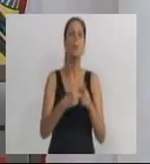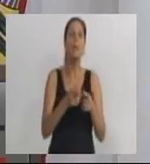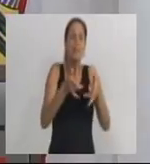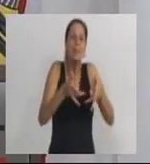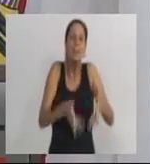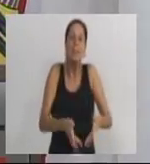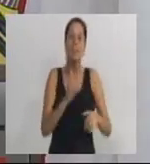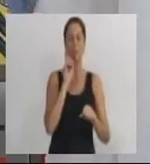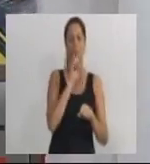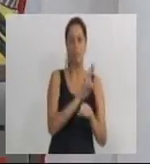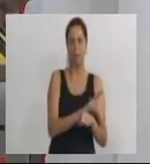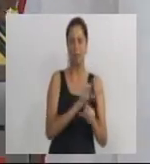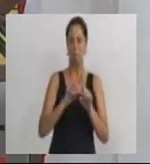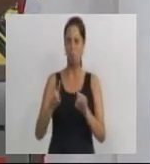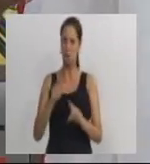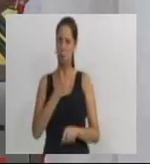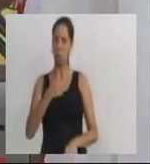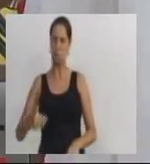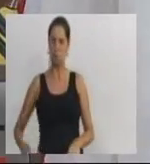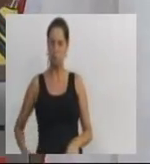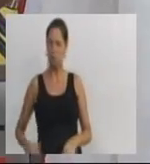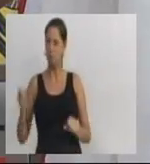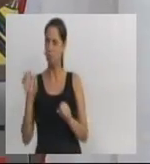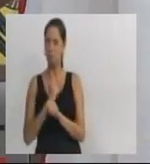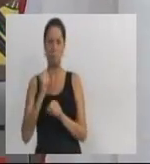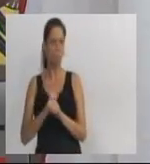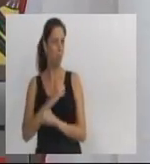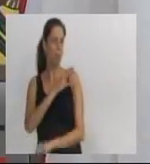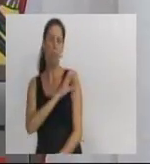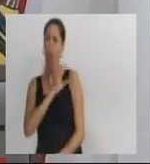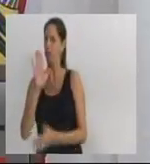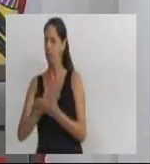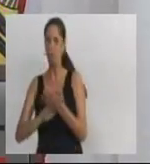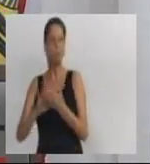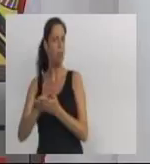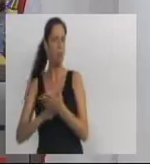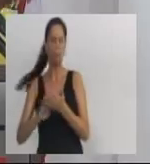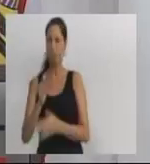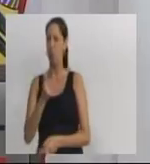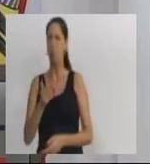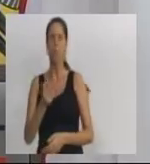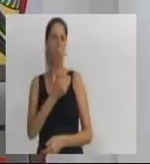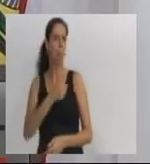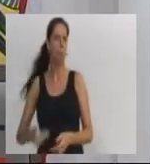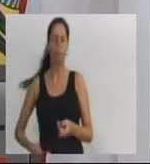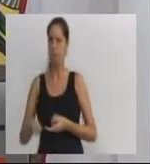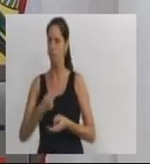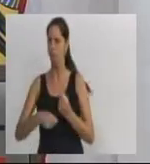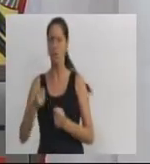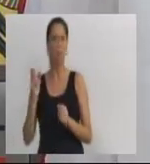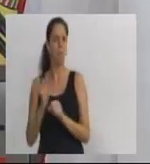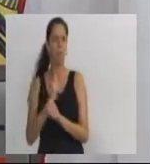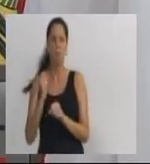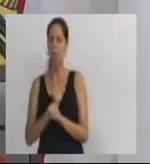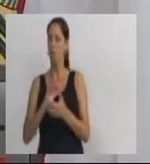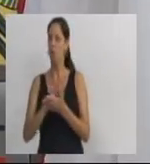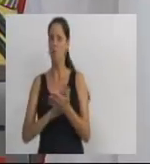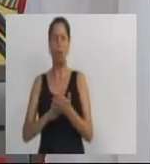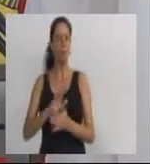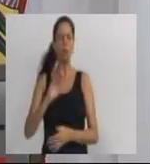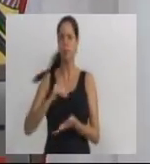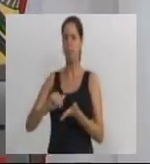essas vagas abriram. Agora o governo não construiu creche nenhuma. O governo não construiu creche nenhuma, secretária Helenice